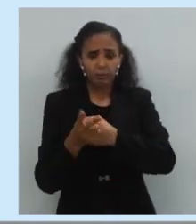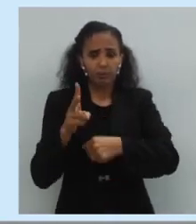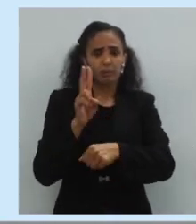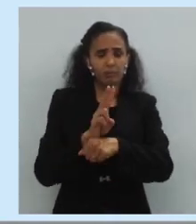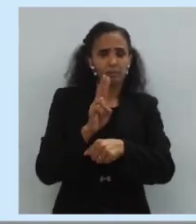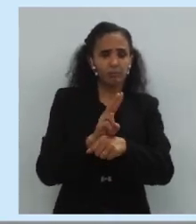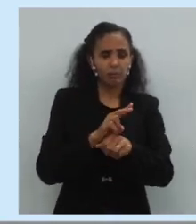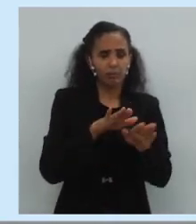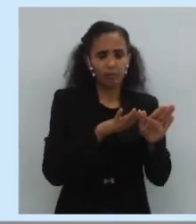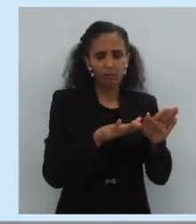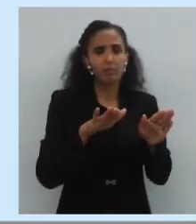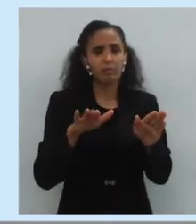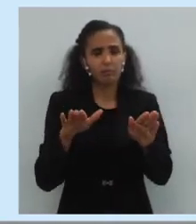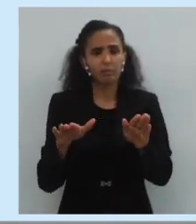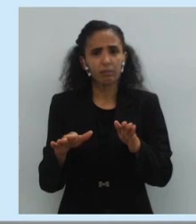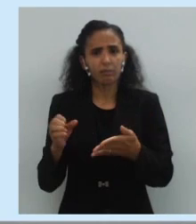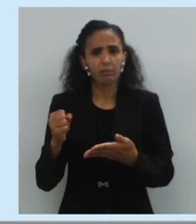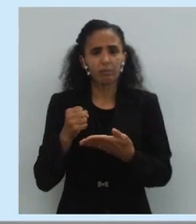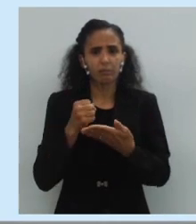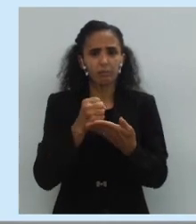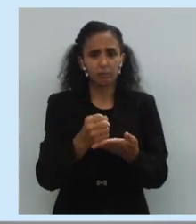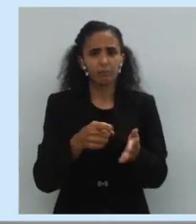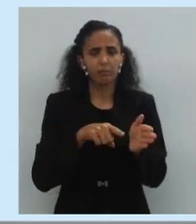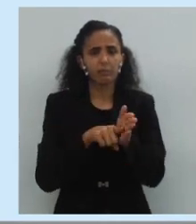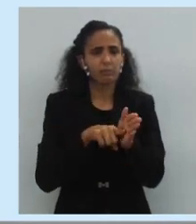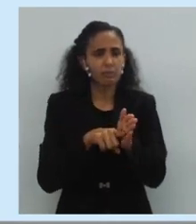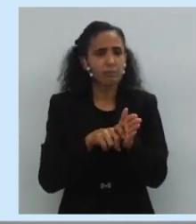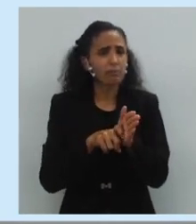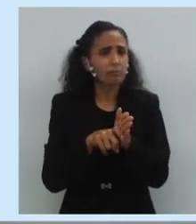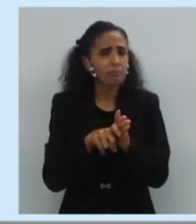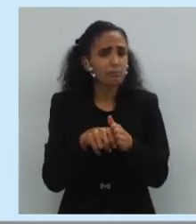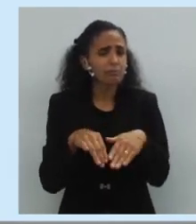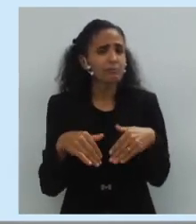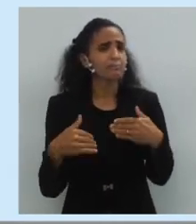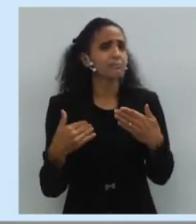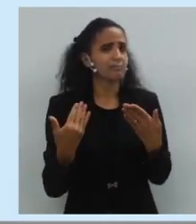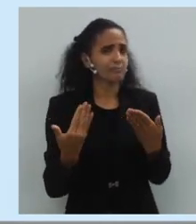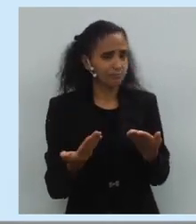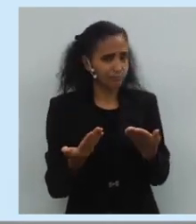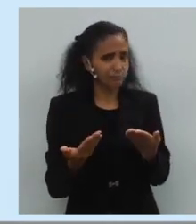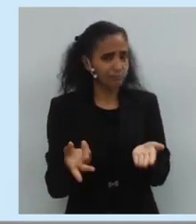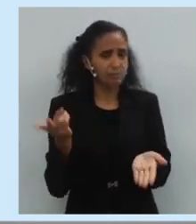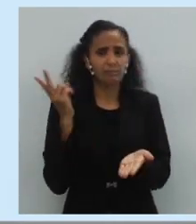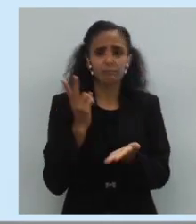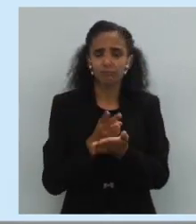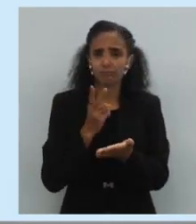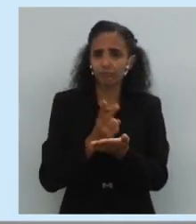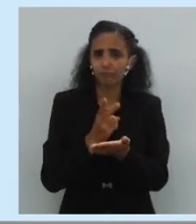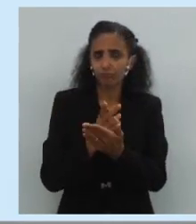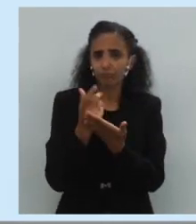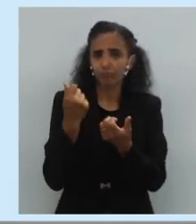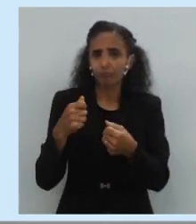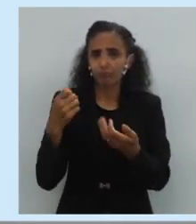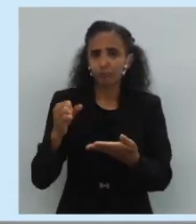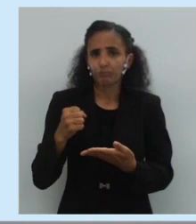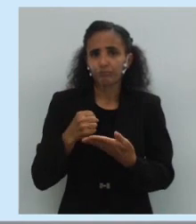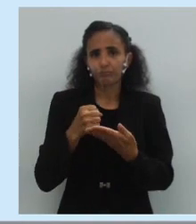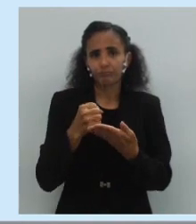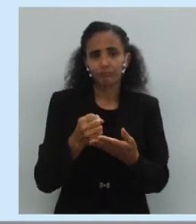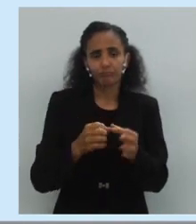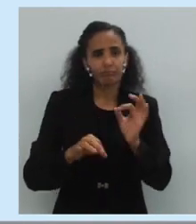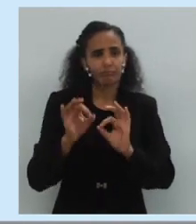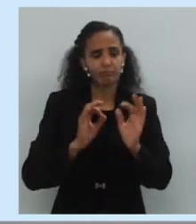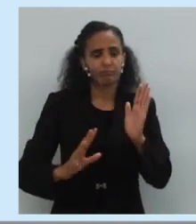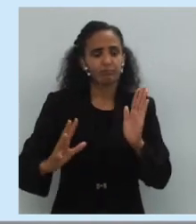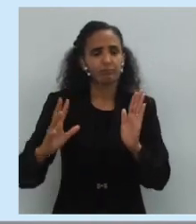pode proteger o corpo contra as infecções? Qual é a gravidade dos danos que